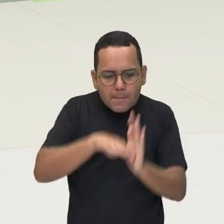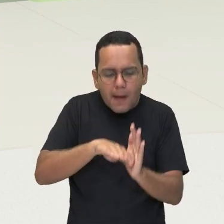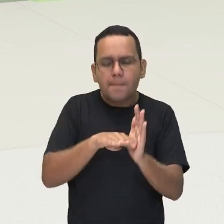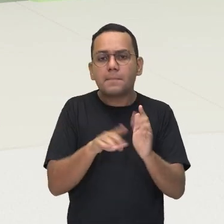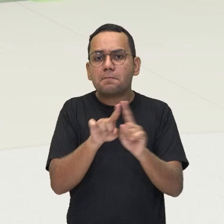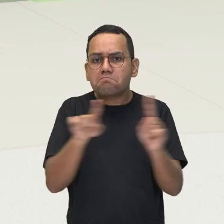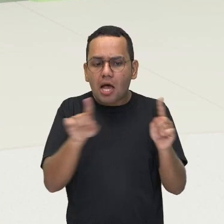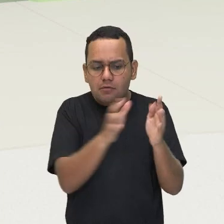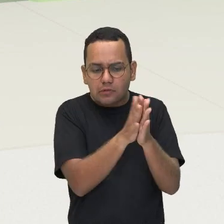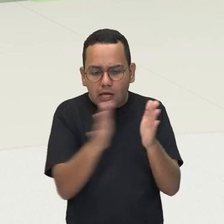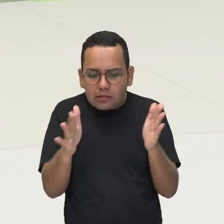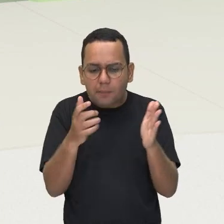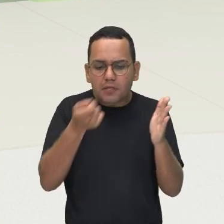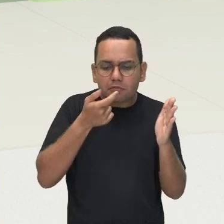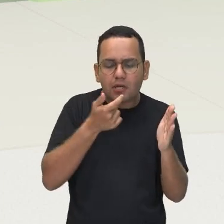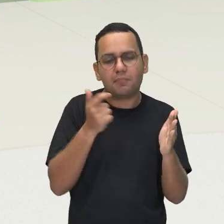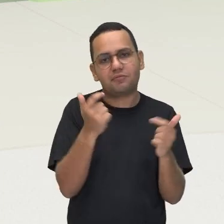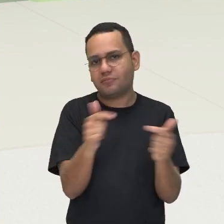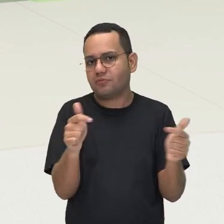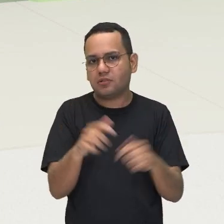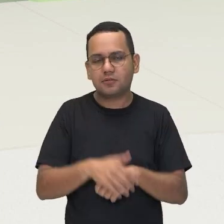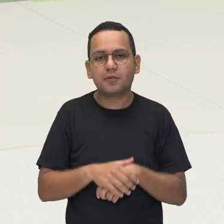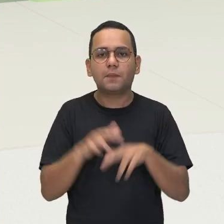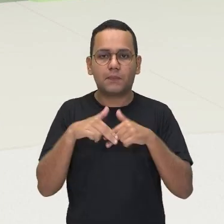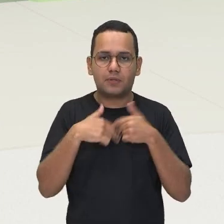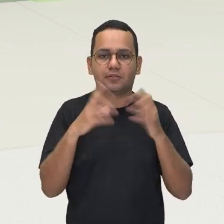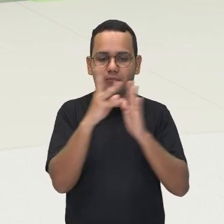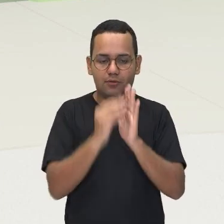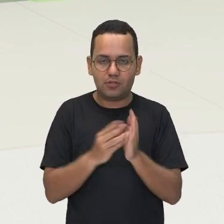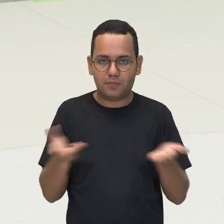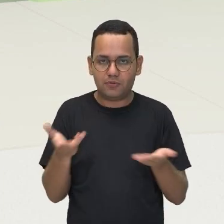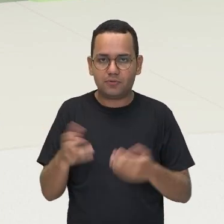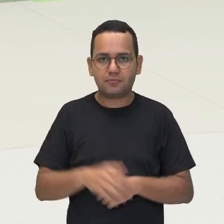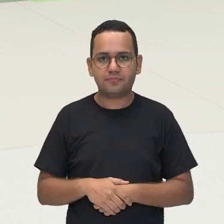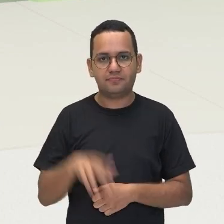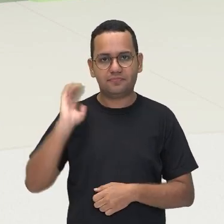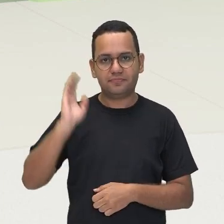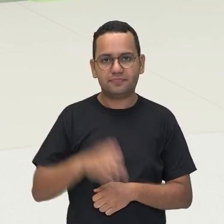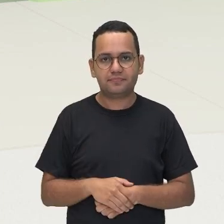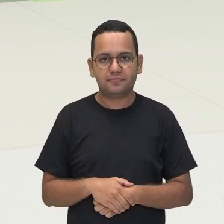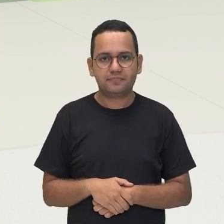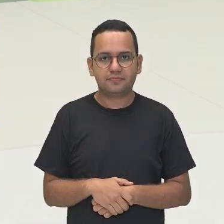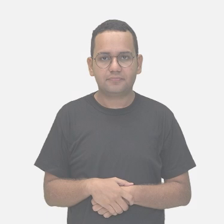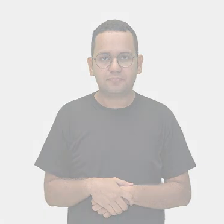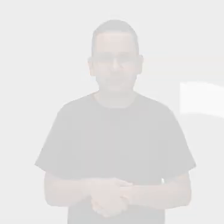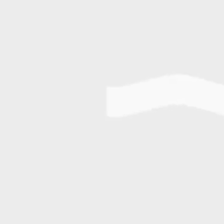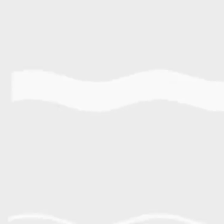muito grave, tá? Então esses foram os nossos assuntos da revisão. Tchau.